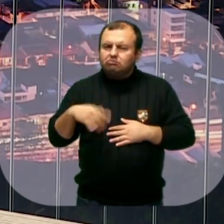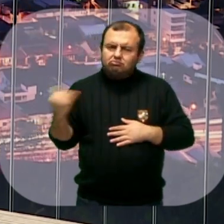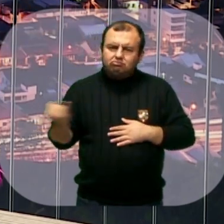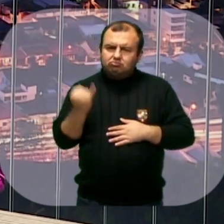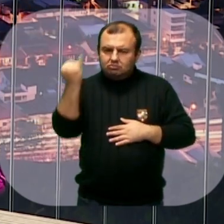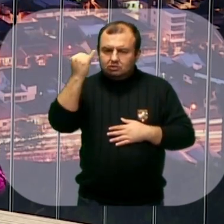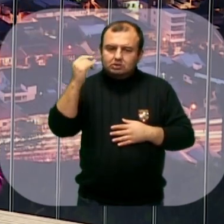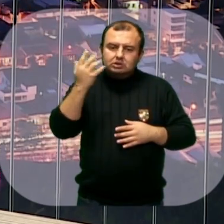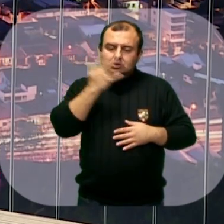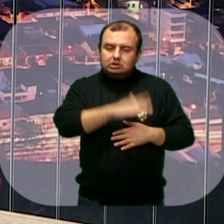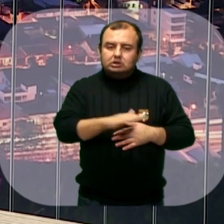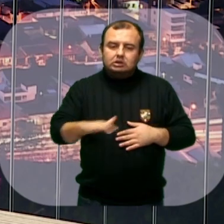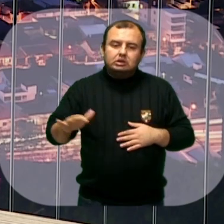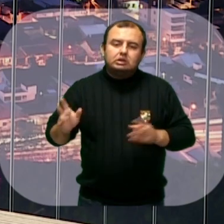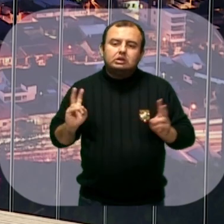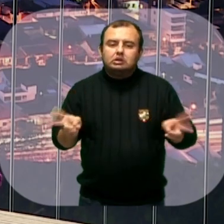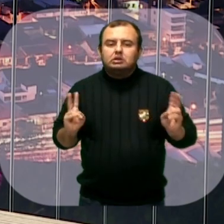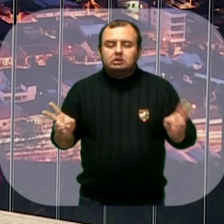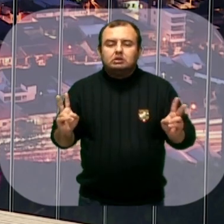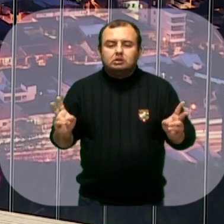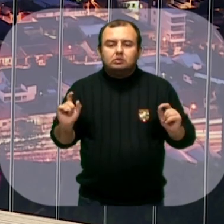para ela desde pequeno ser